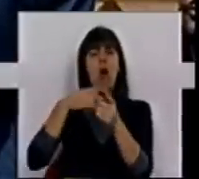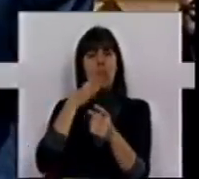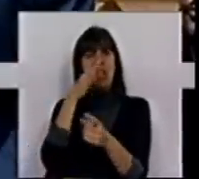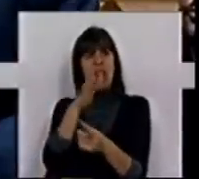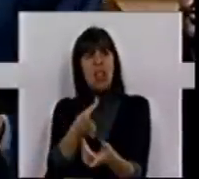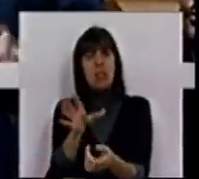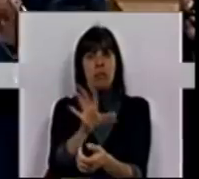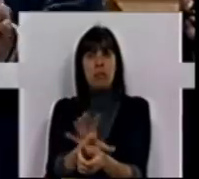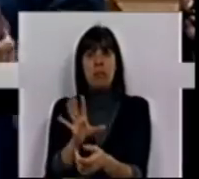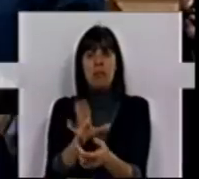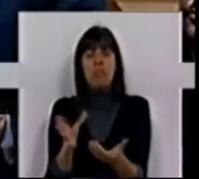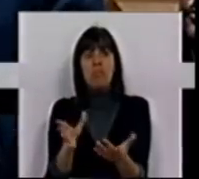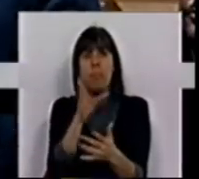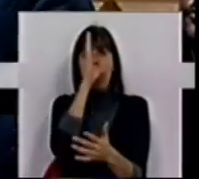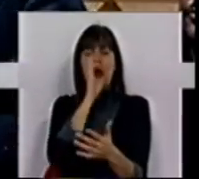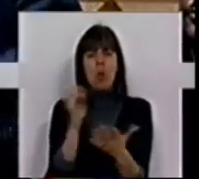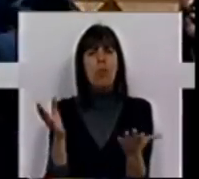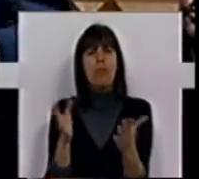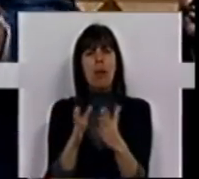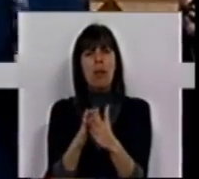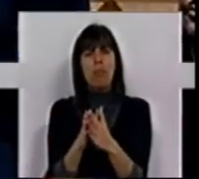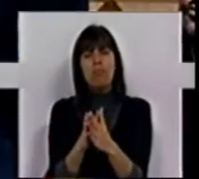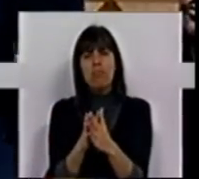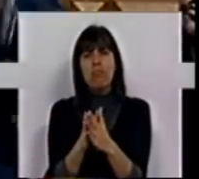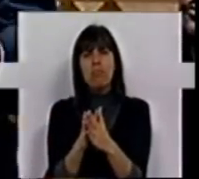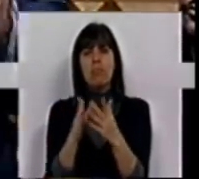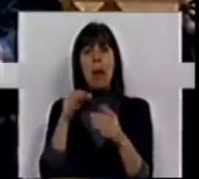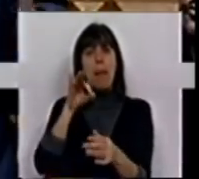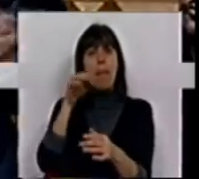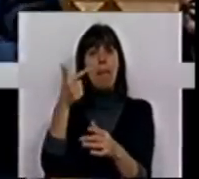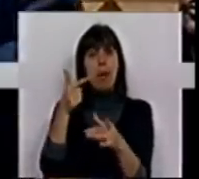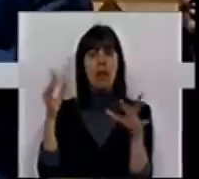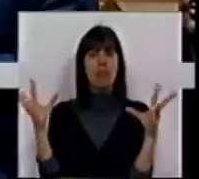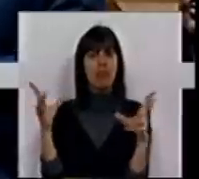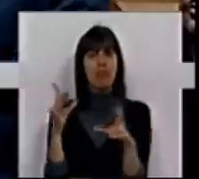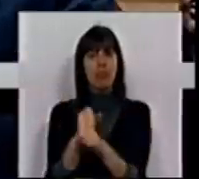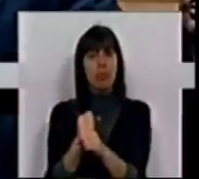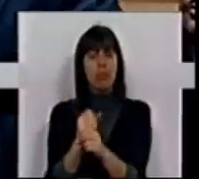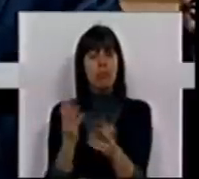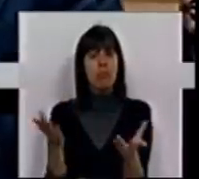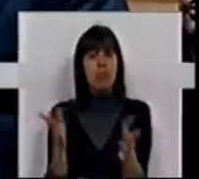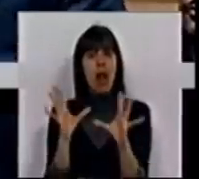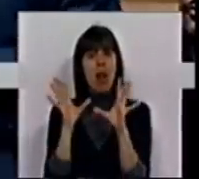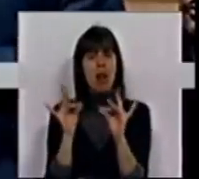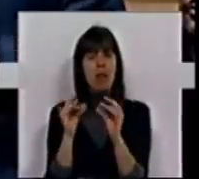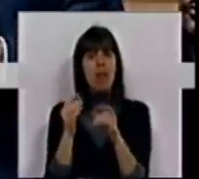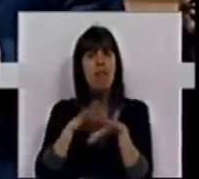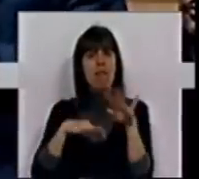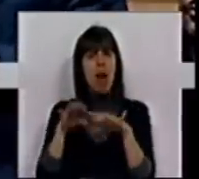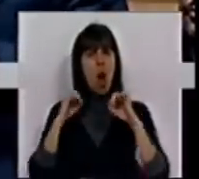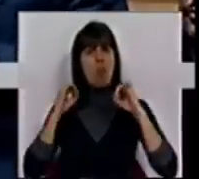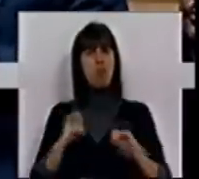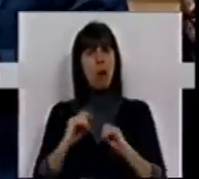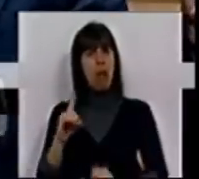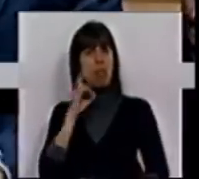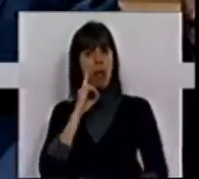uma afirmação desta natureza, perante um governo que vê a PT ser desmantelada e não mexer nem uma